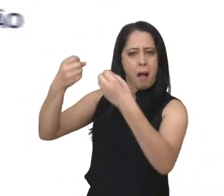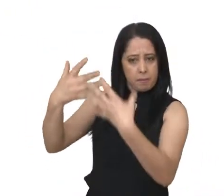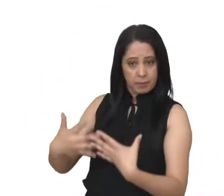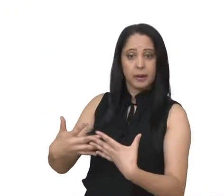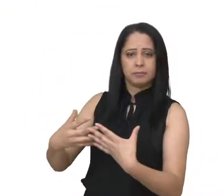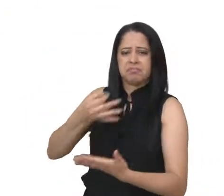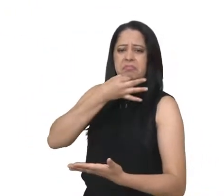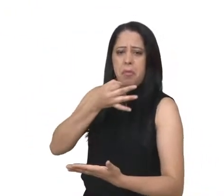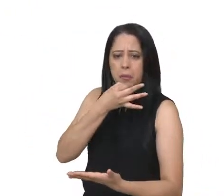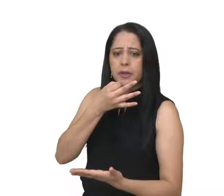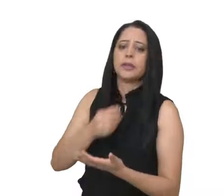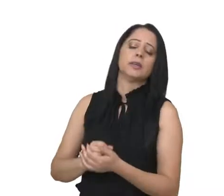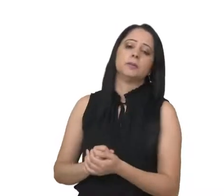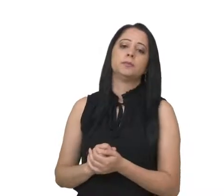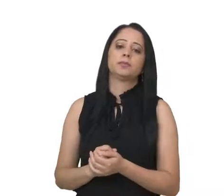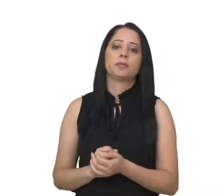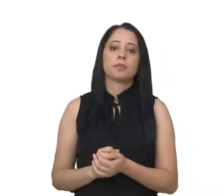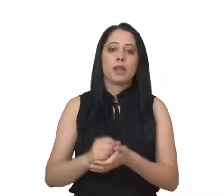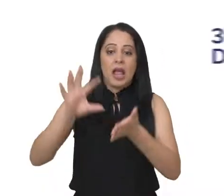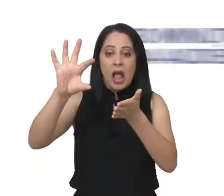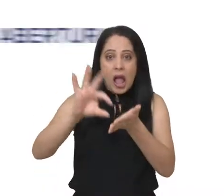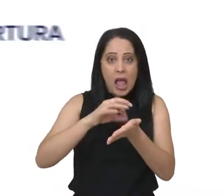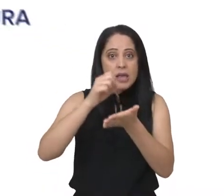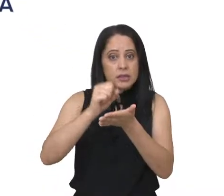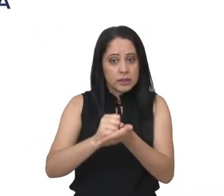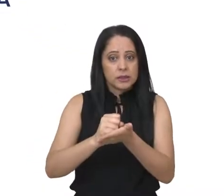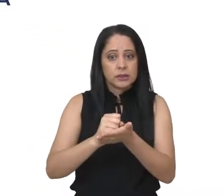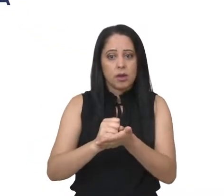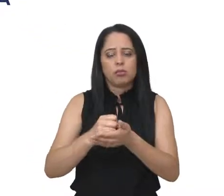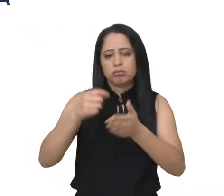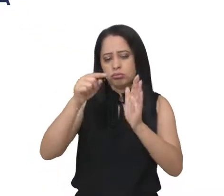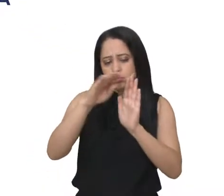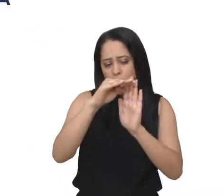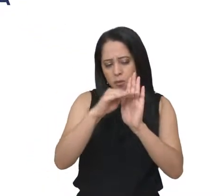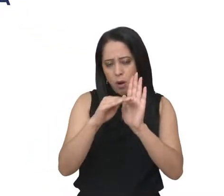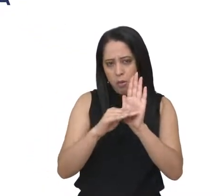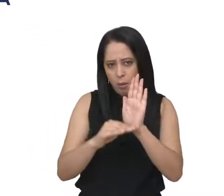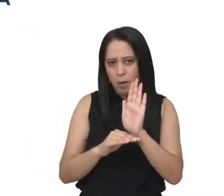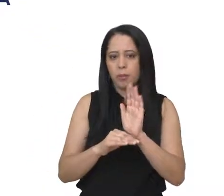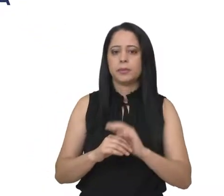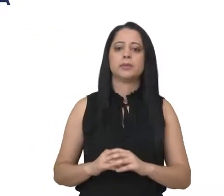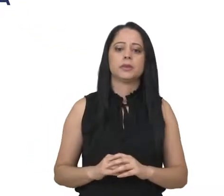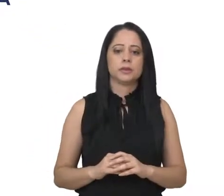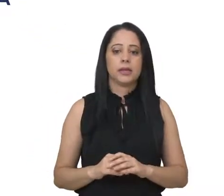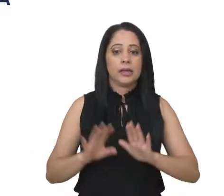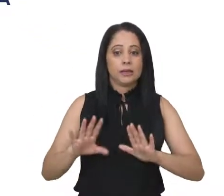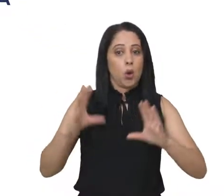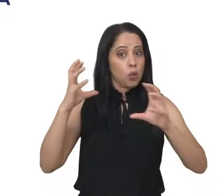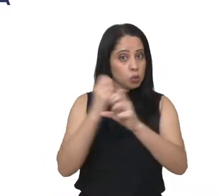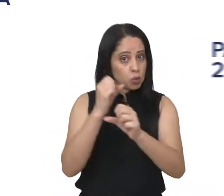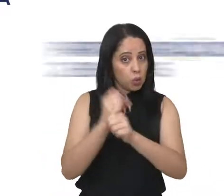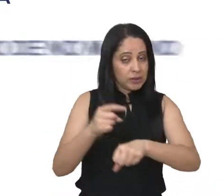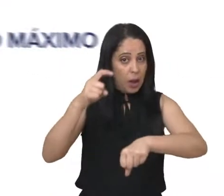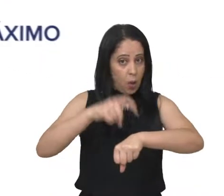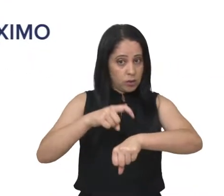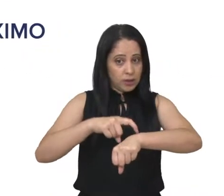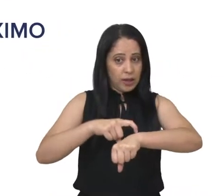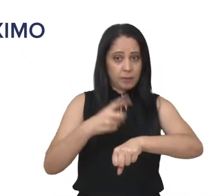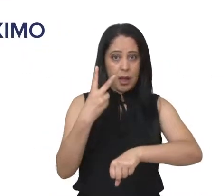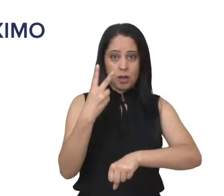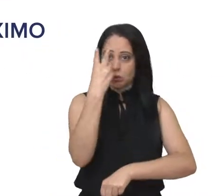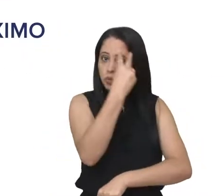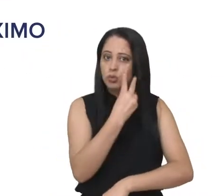seguirão a ordem de inscrição que deverá ser feita durante os primeiros 30 minutos da abertura da audiência. O tempo total destinado